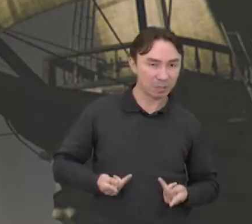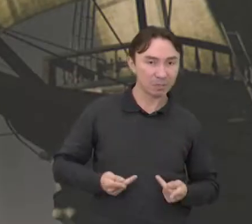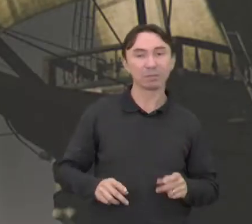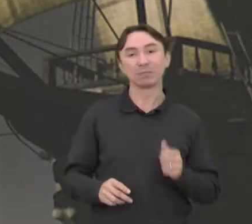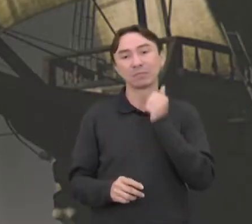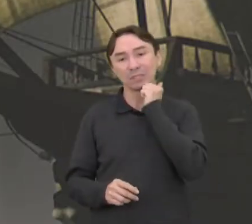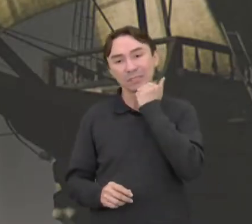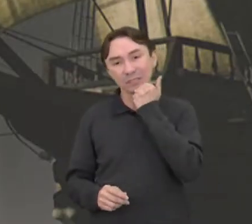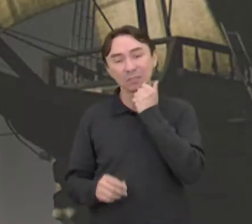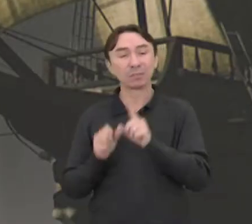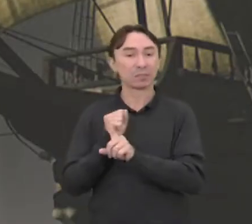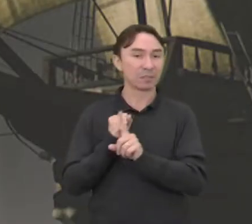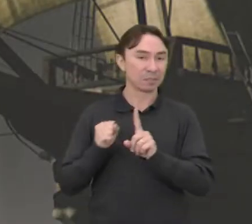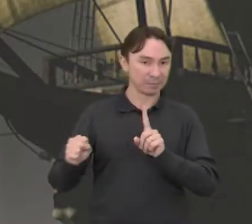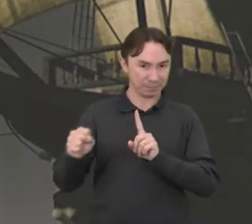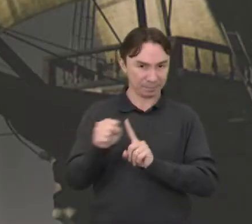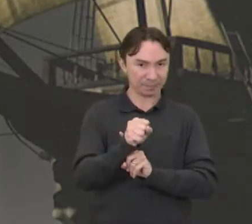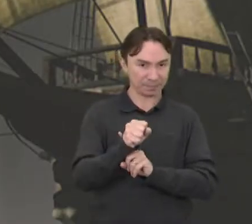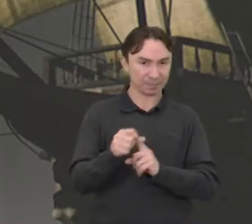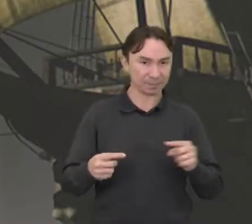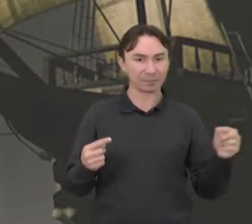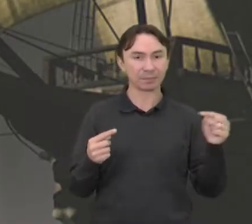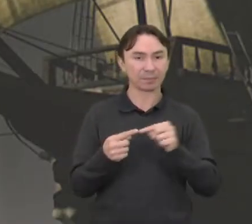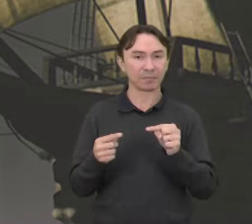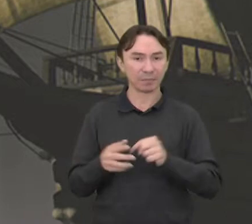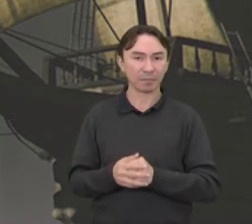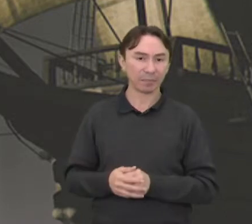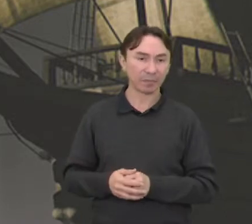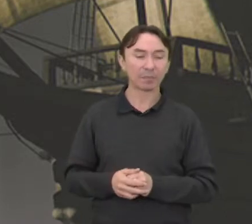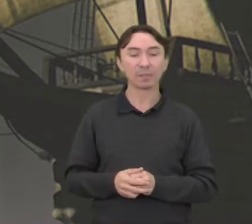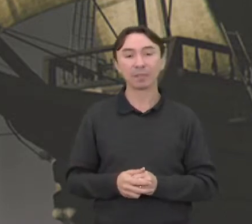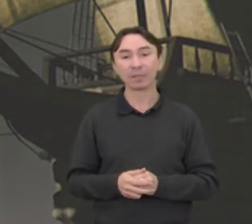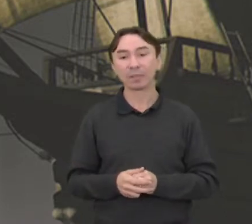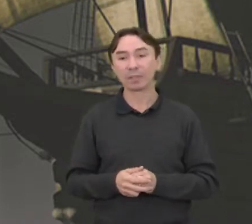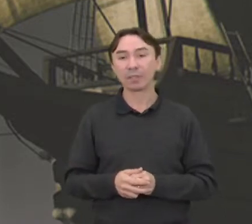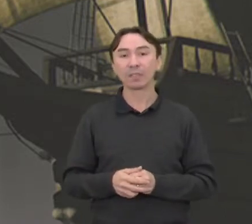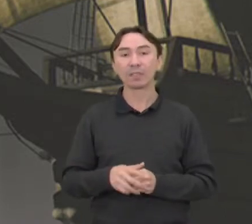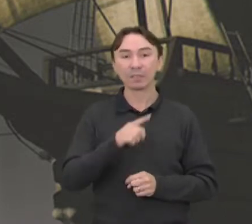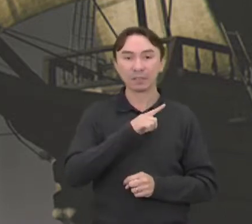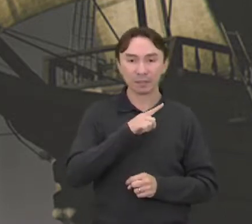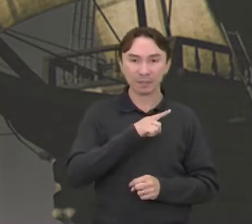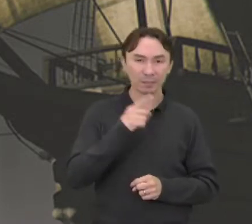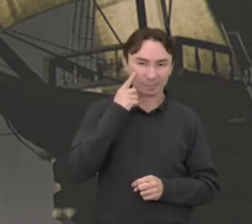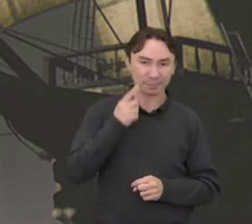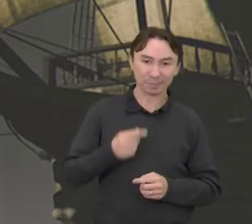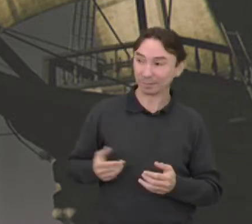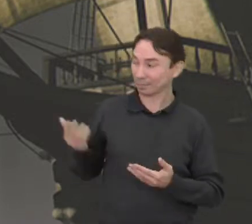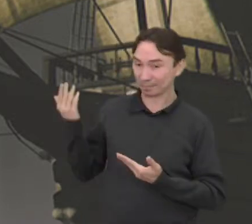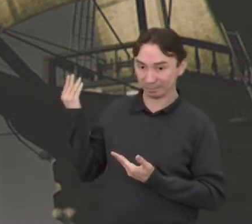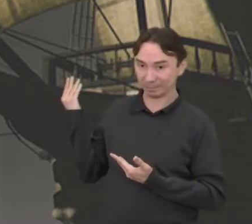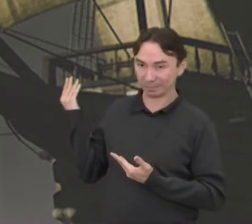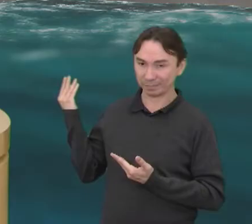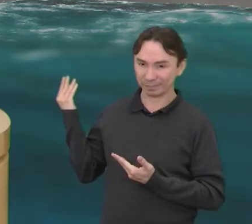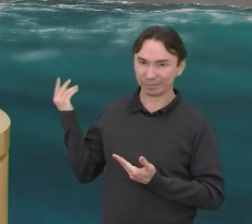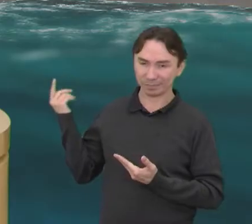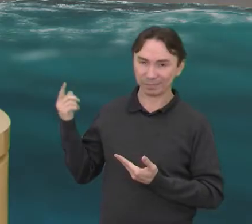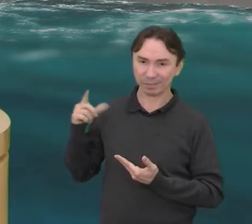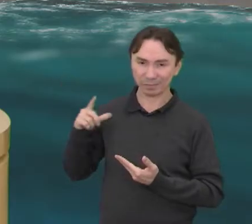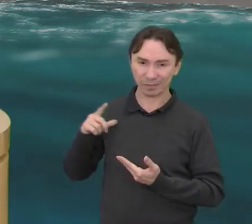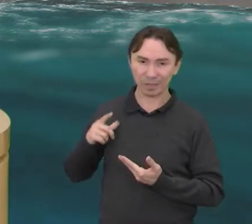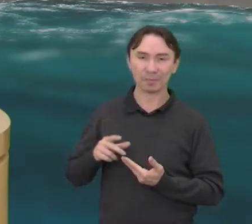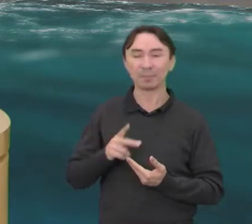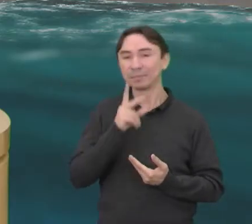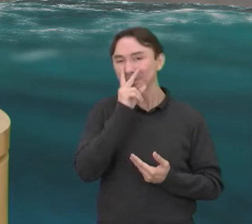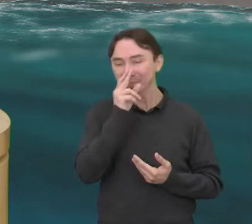aplicadas. Pessoal, pode voltar em mim um pouquinho? A gente está usando aqui o chroma key nosso, né? Tem uma imagem aí de uma